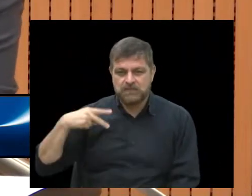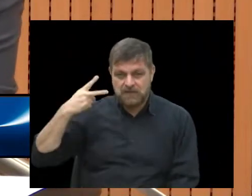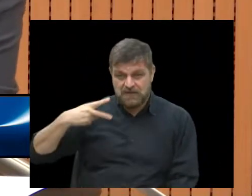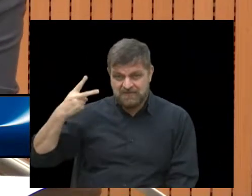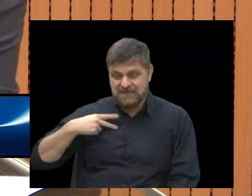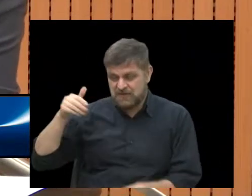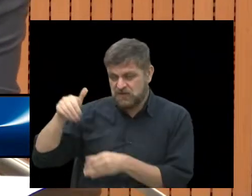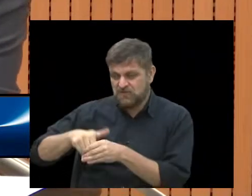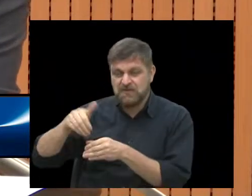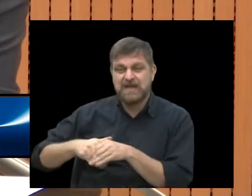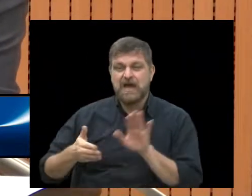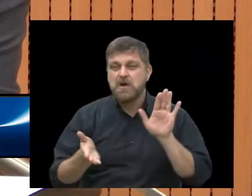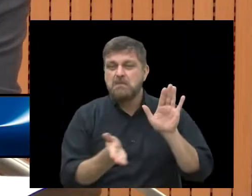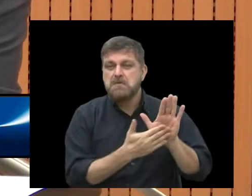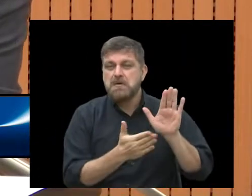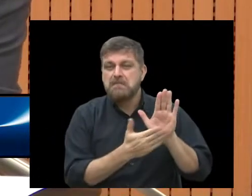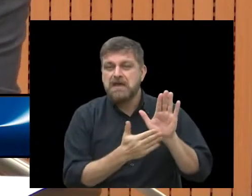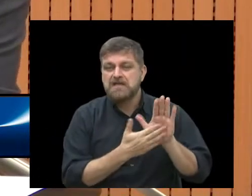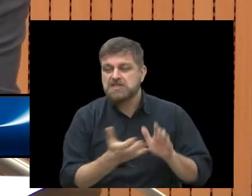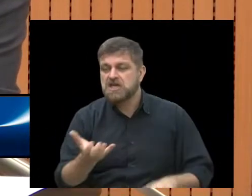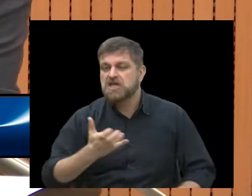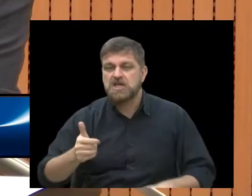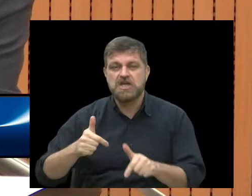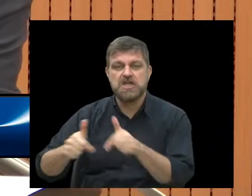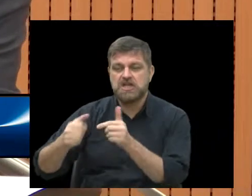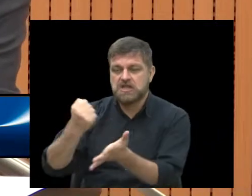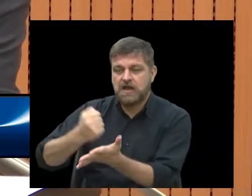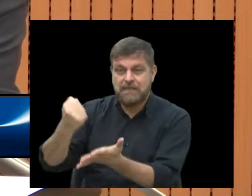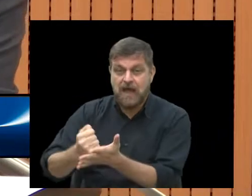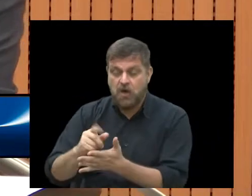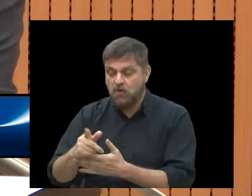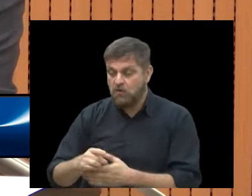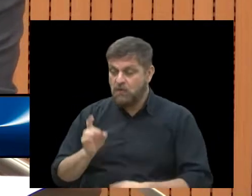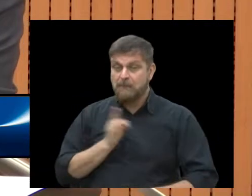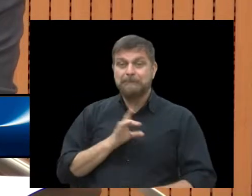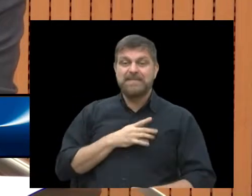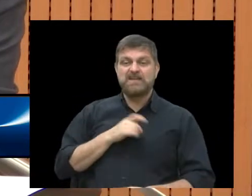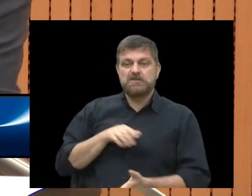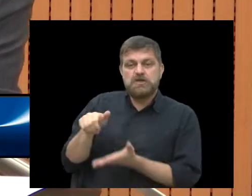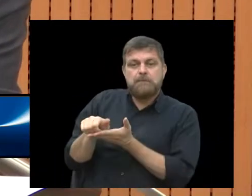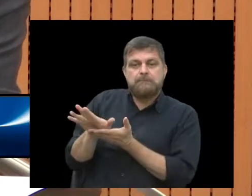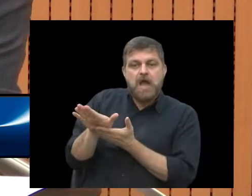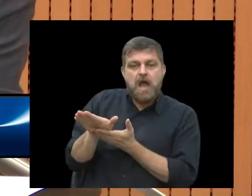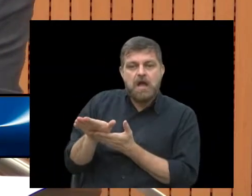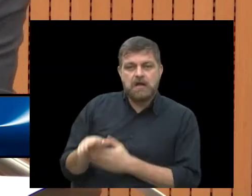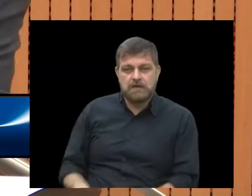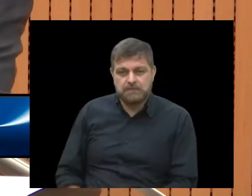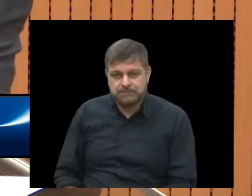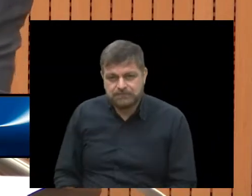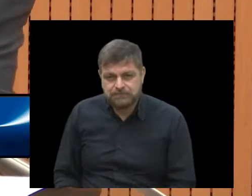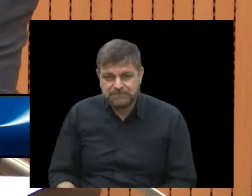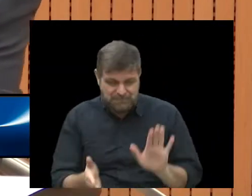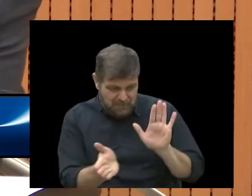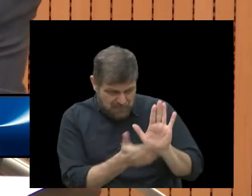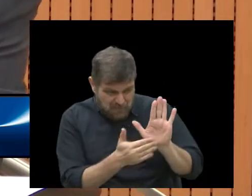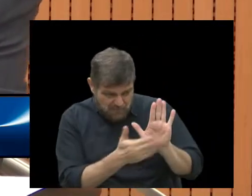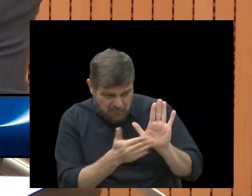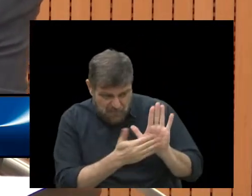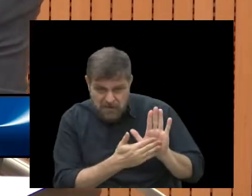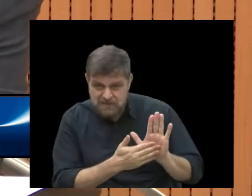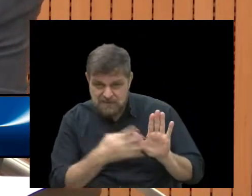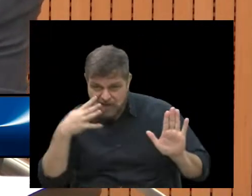coagidos por promessas de emprego ou por ameaça de perda de emprego. Vocês propuseram alguma medida contra